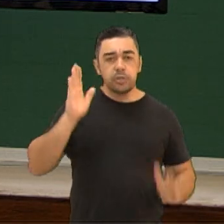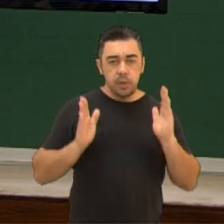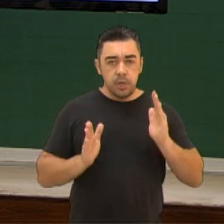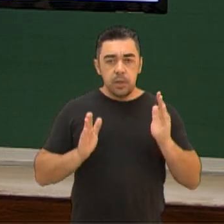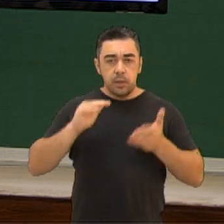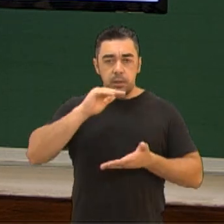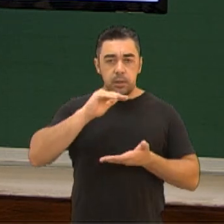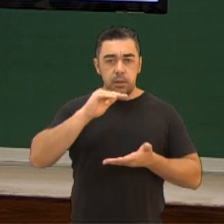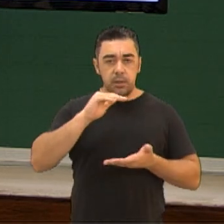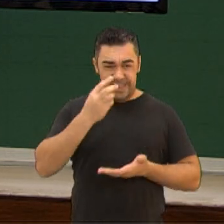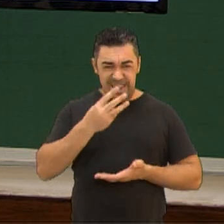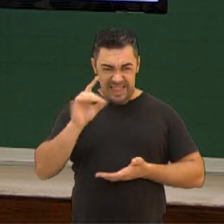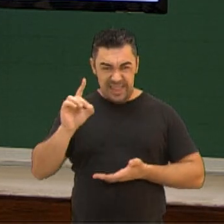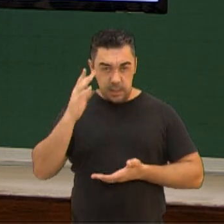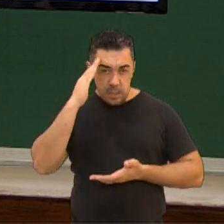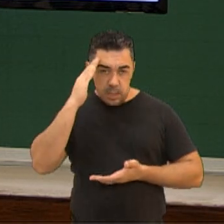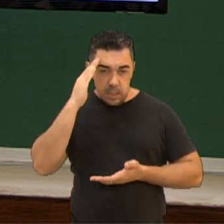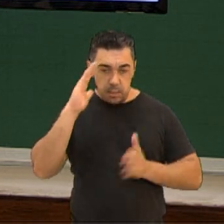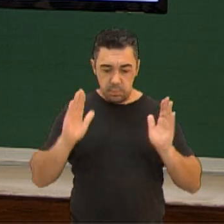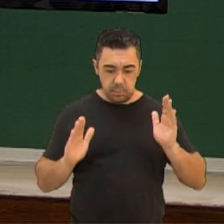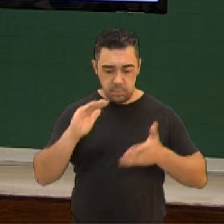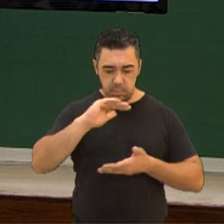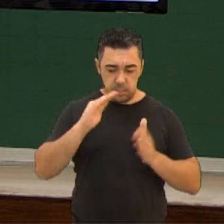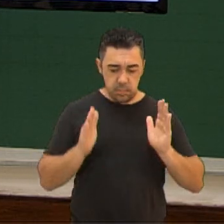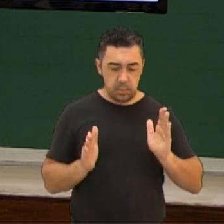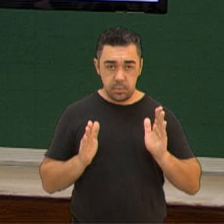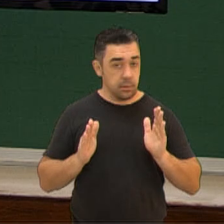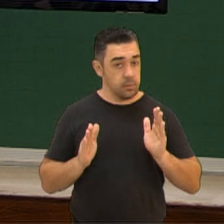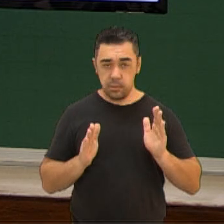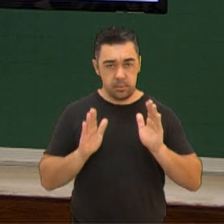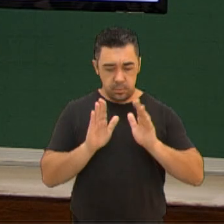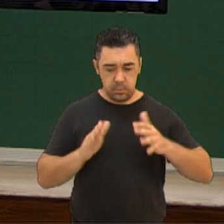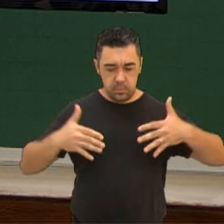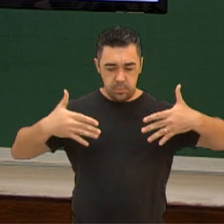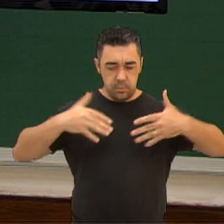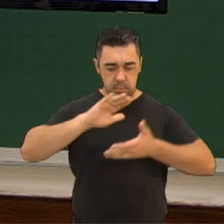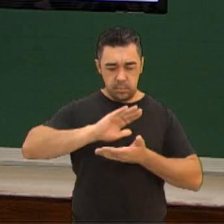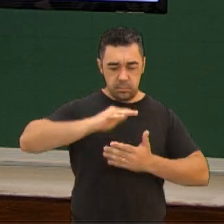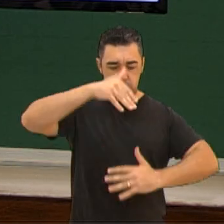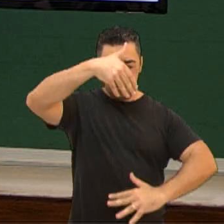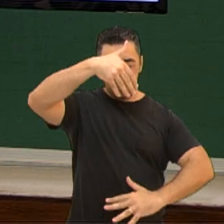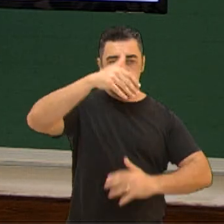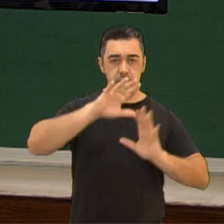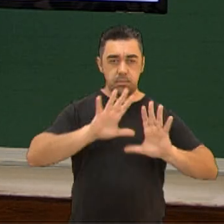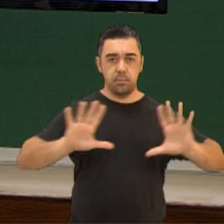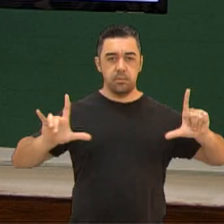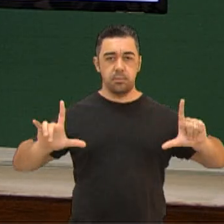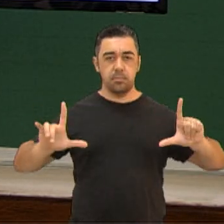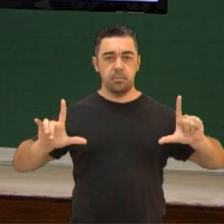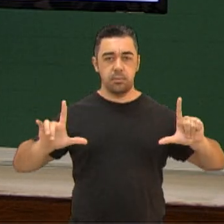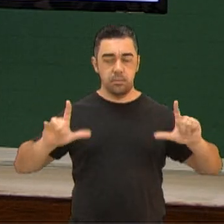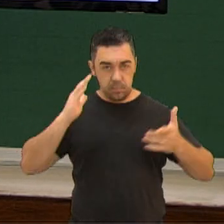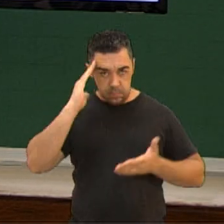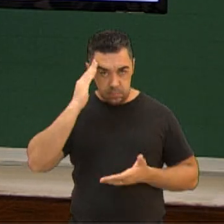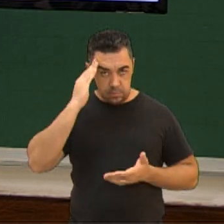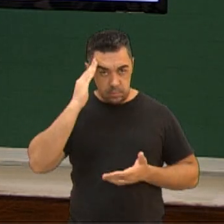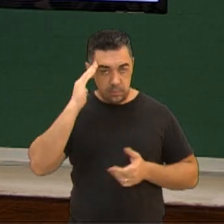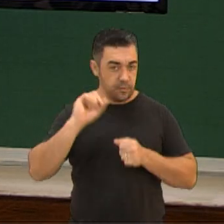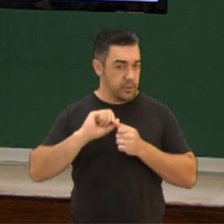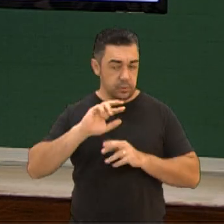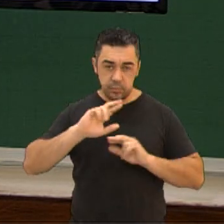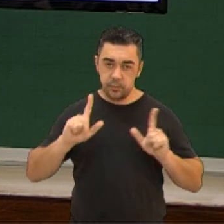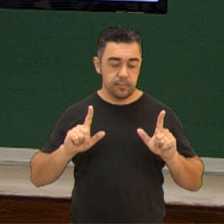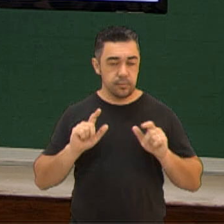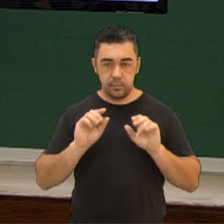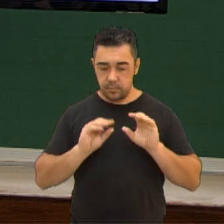construíram um cubo em papel, você recorta ele e depois você dobra e cola. Eles faziam o